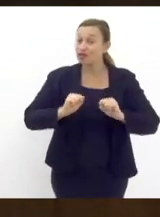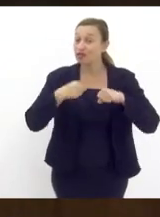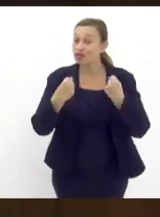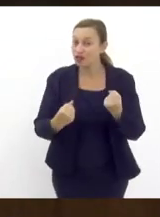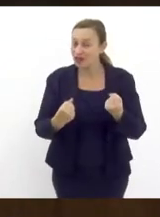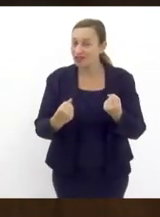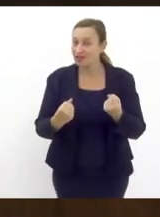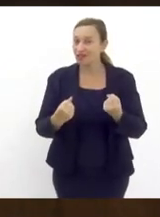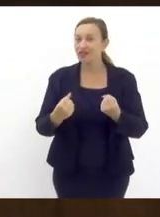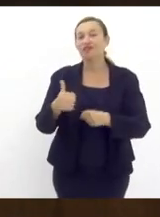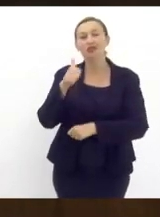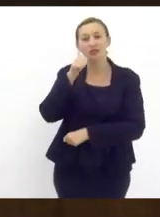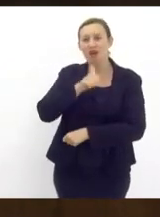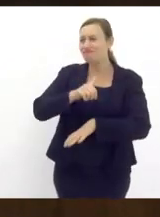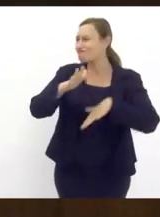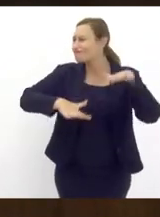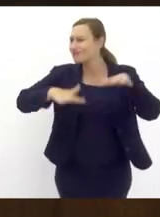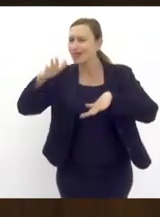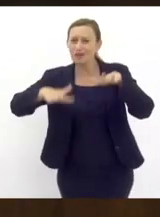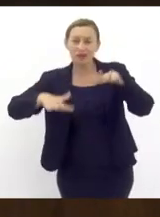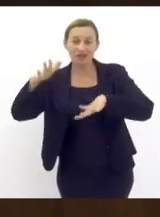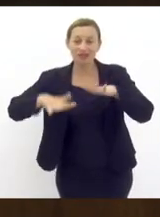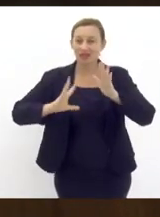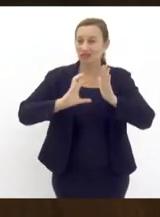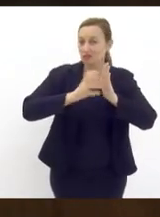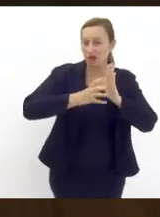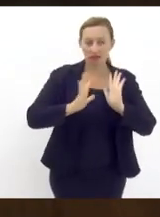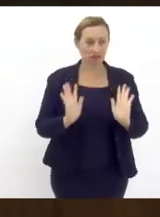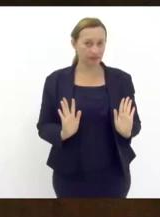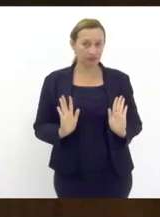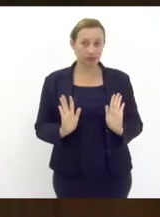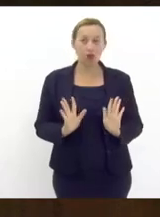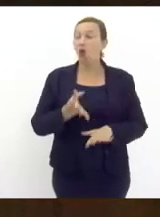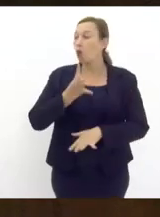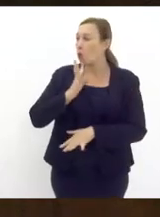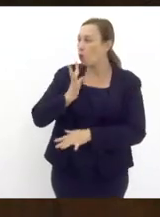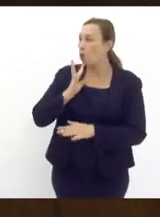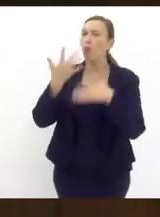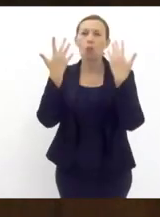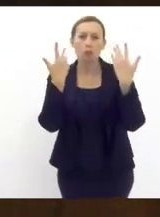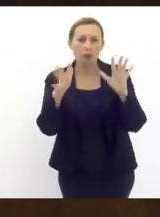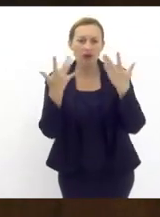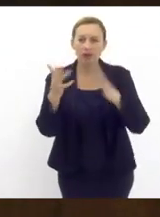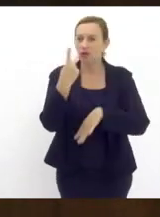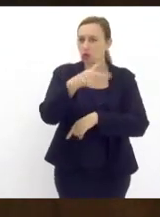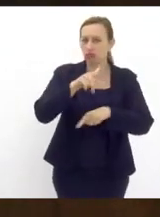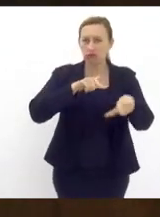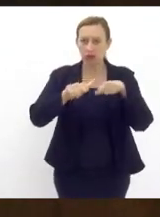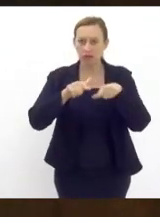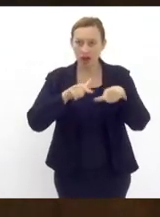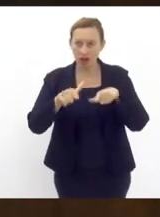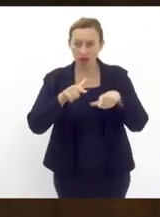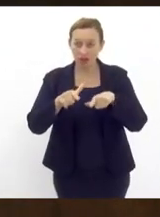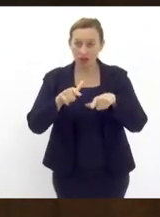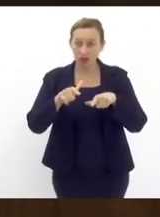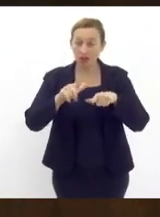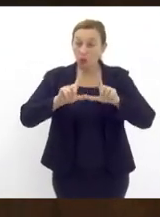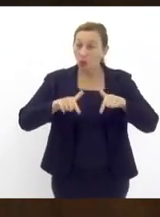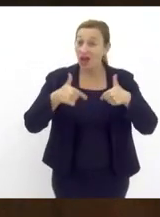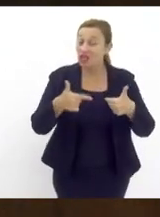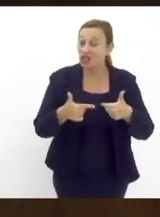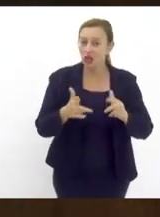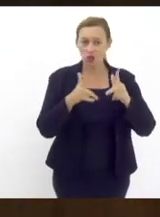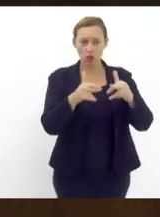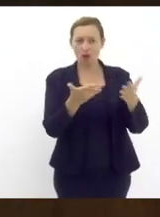das mulheres Independente de qualquer vertente então reconhecer e parabenizar o mandato de vossa excelência que são gestos como